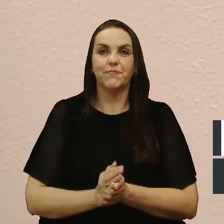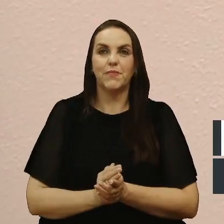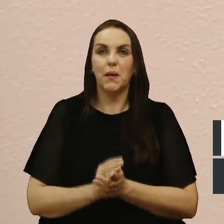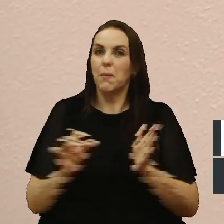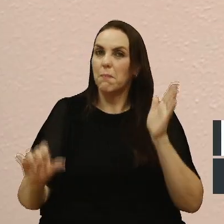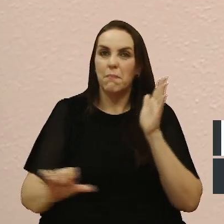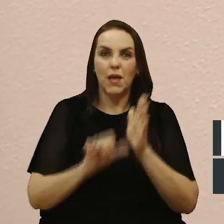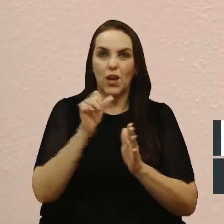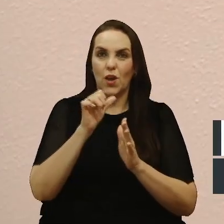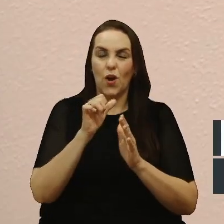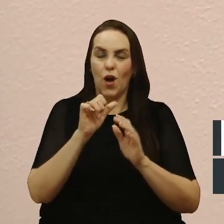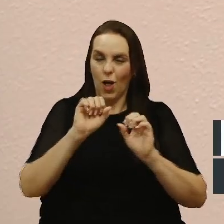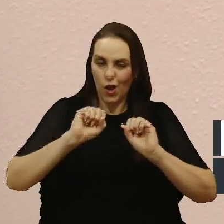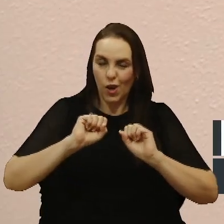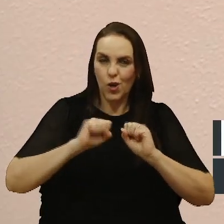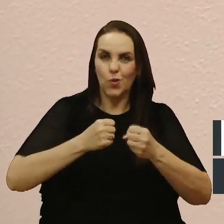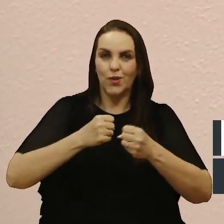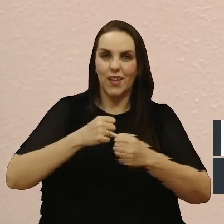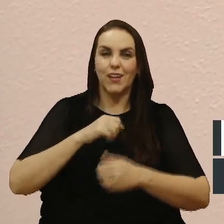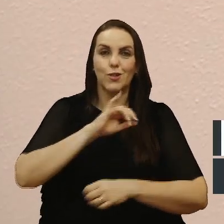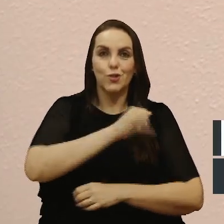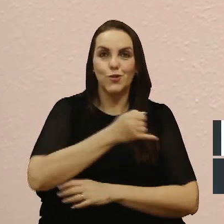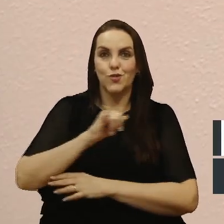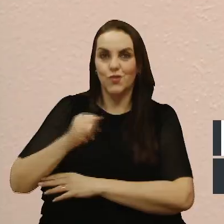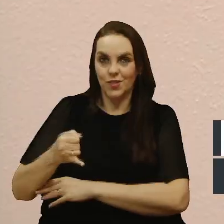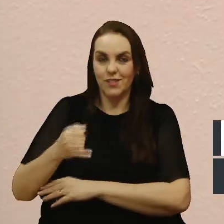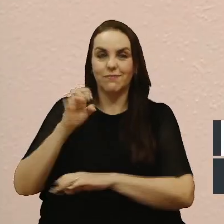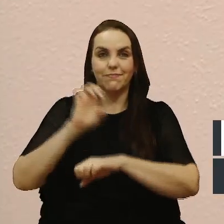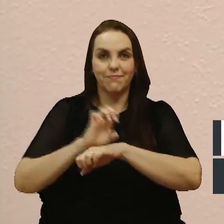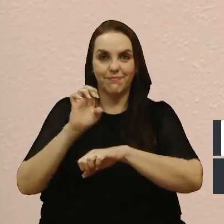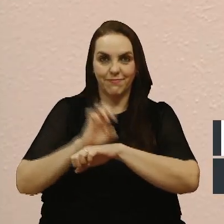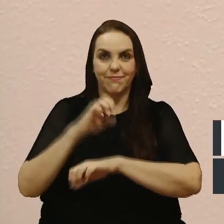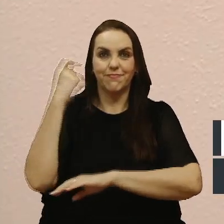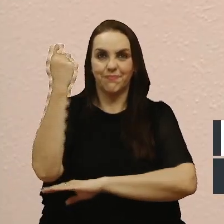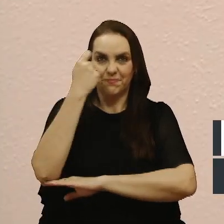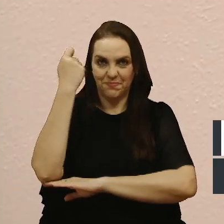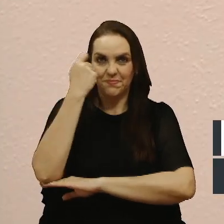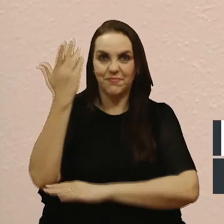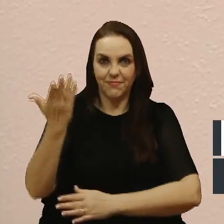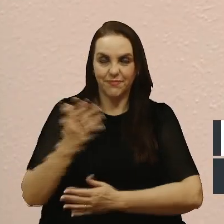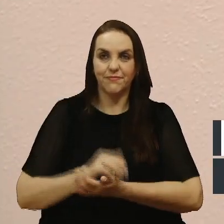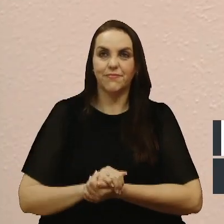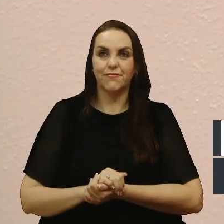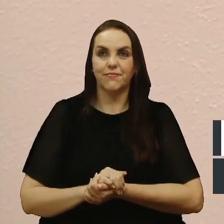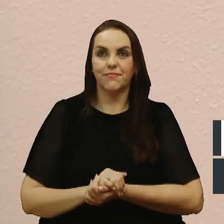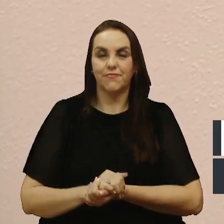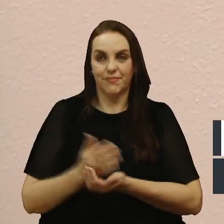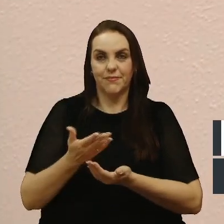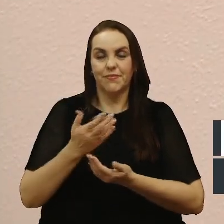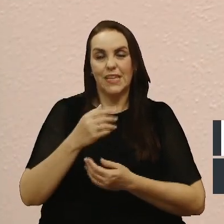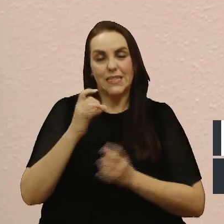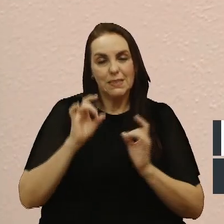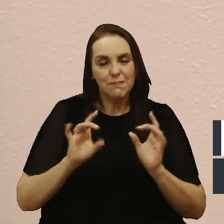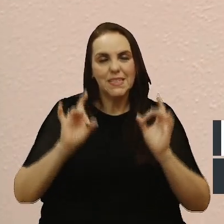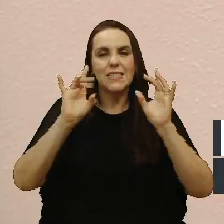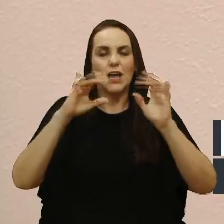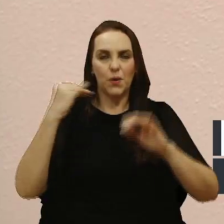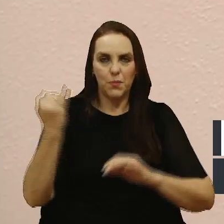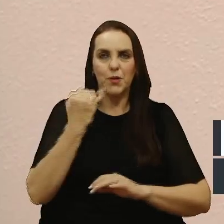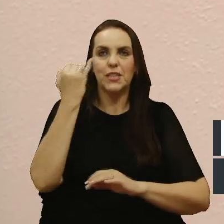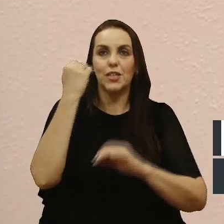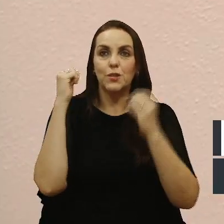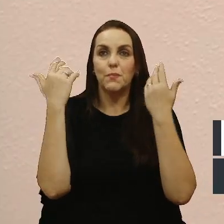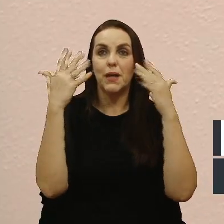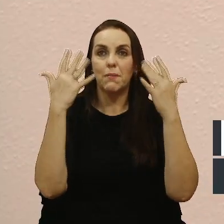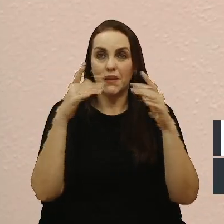melhor lutador de jiu-jitsu do estado do Rio Grande do Sul. Também aqui, em especial e muito importante,